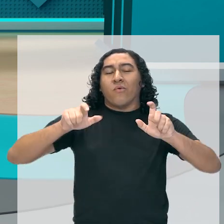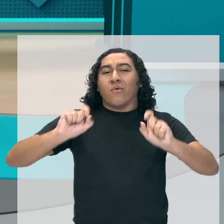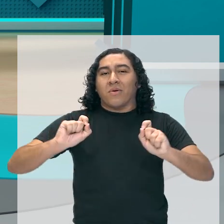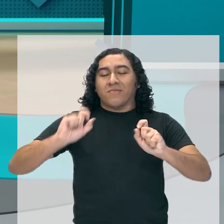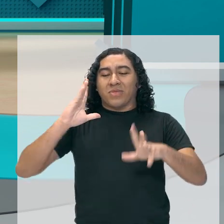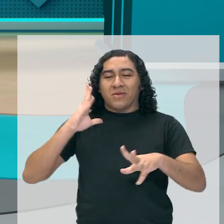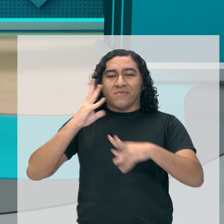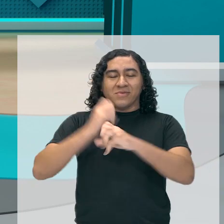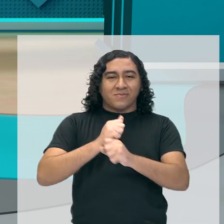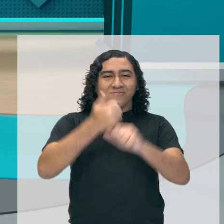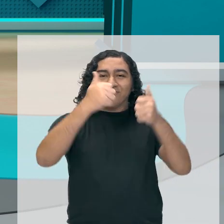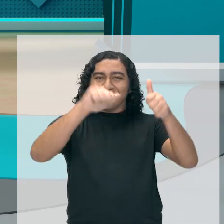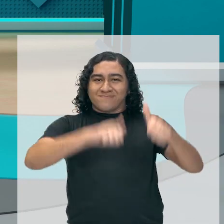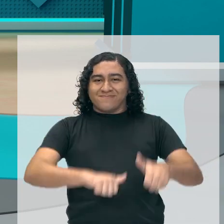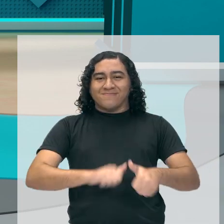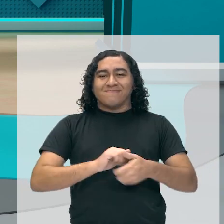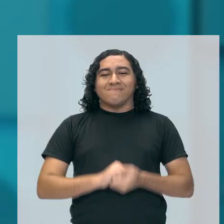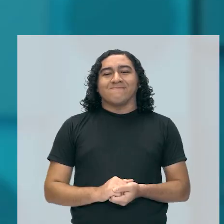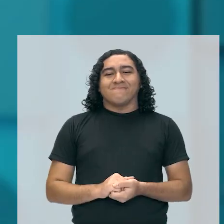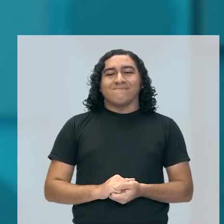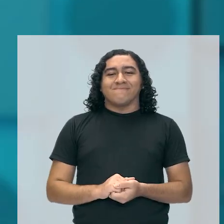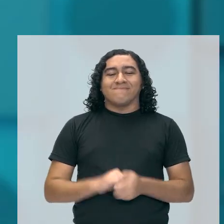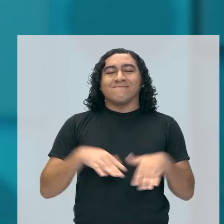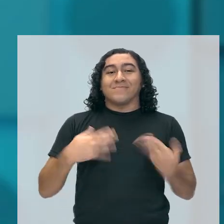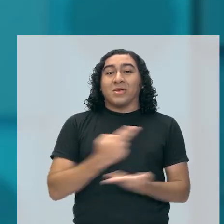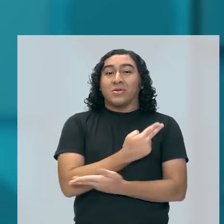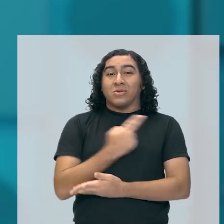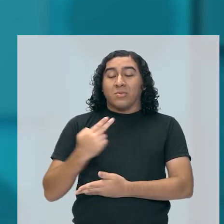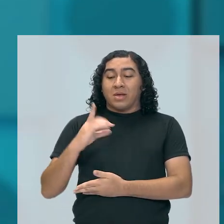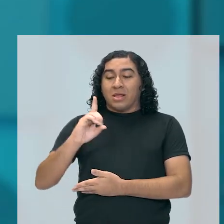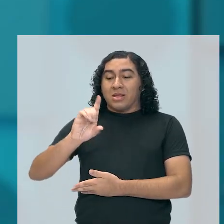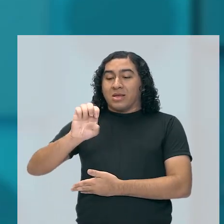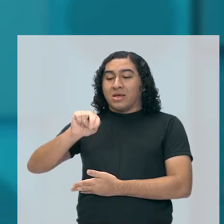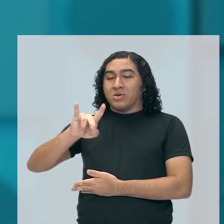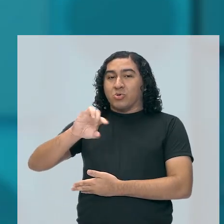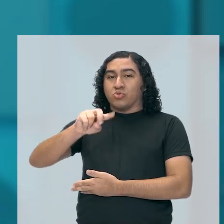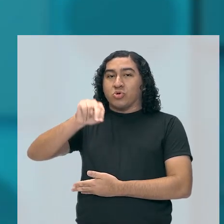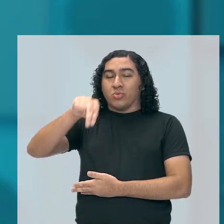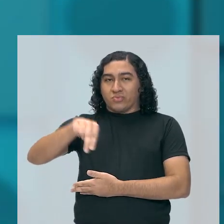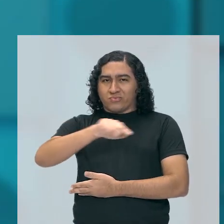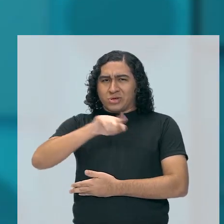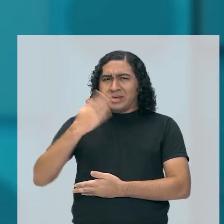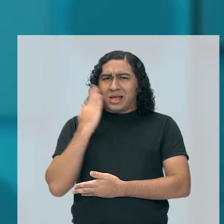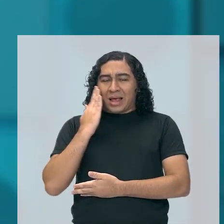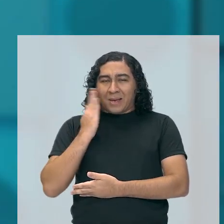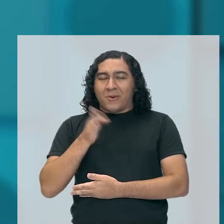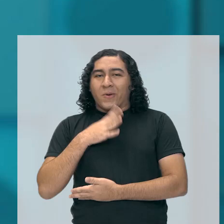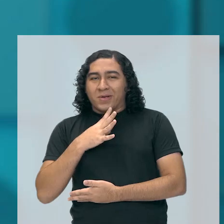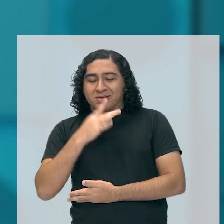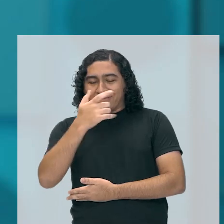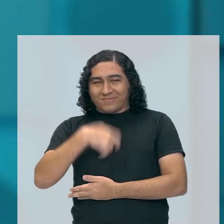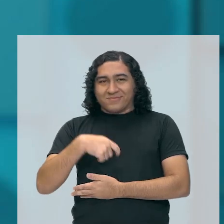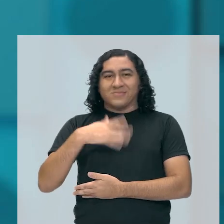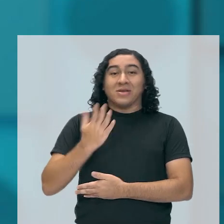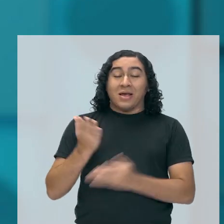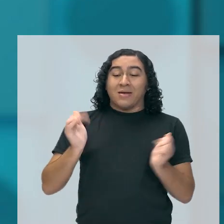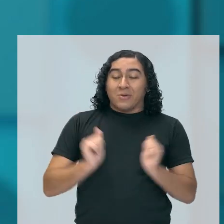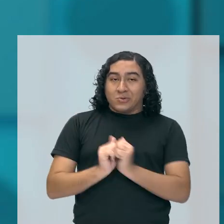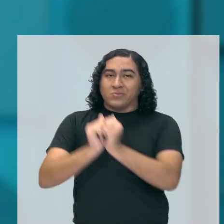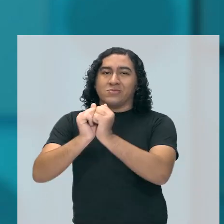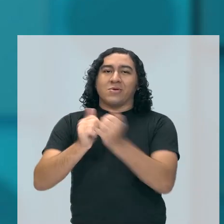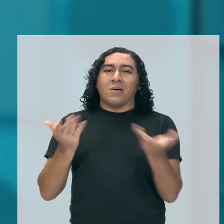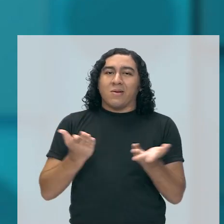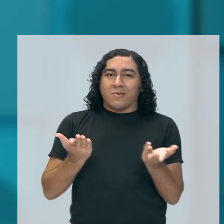de revisão e avaliação. Bom, eu sou o professor Denilson, como vocês já sabem, e vou acompanhá-los